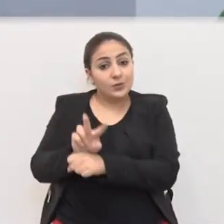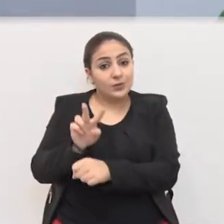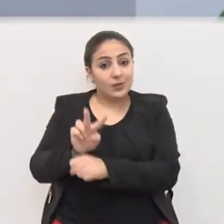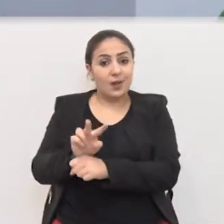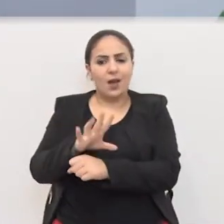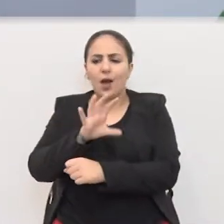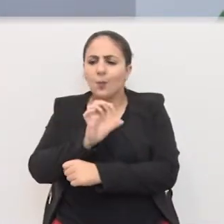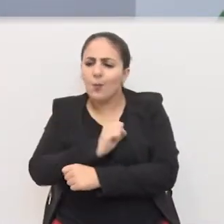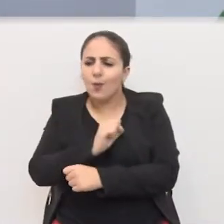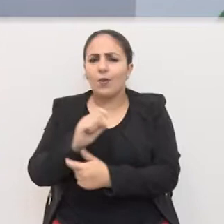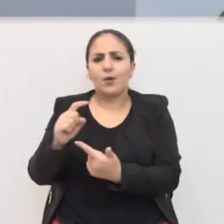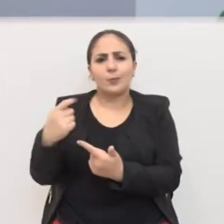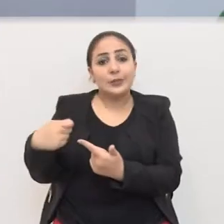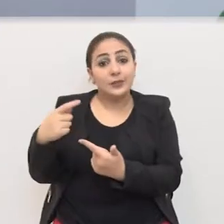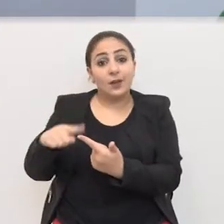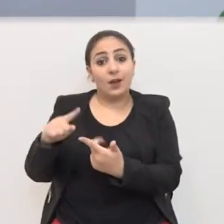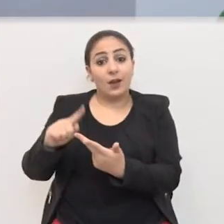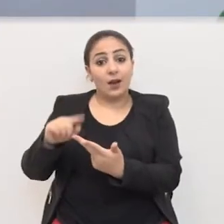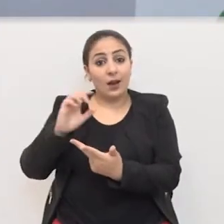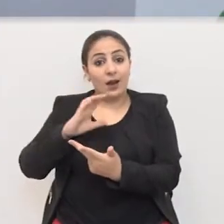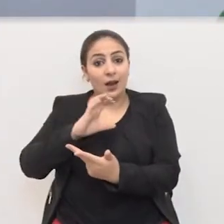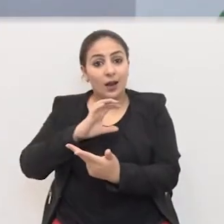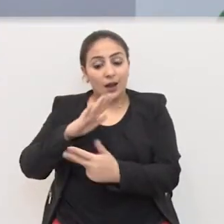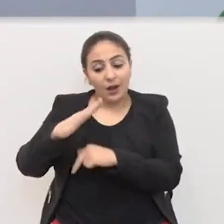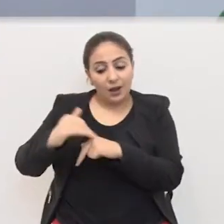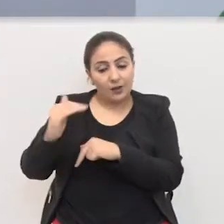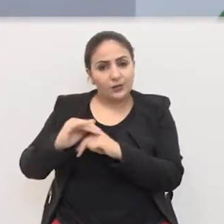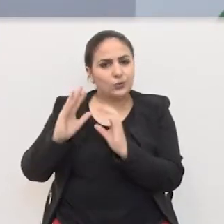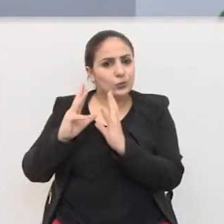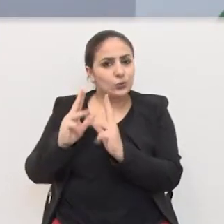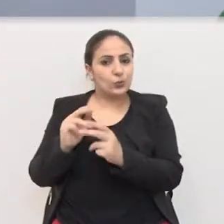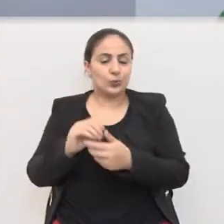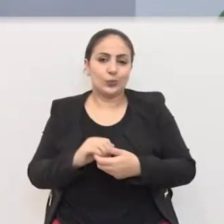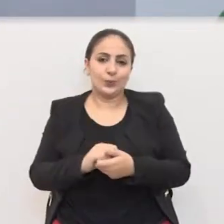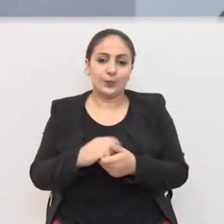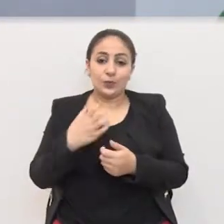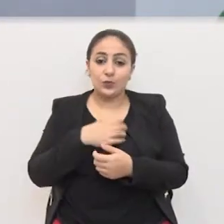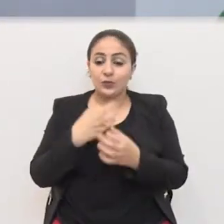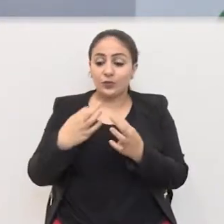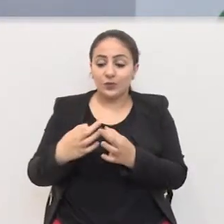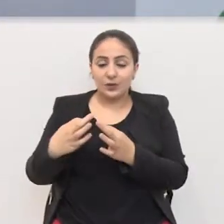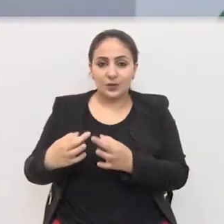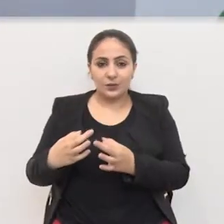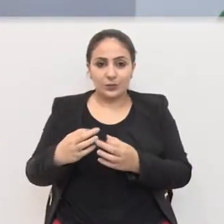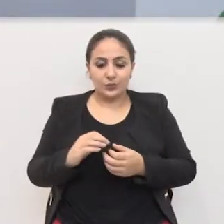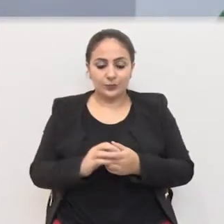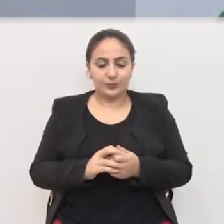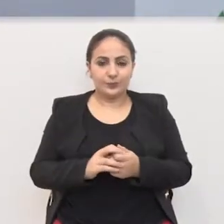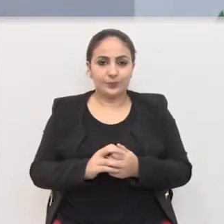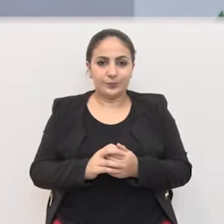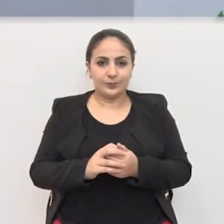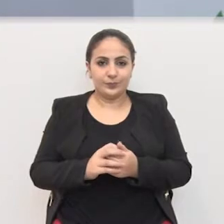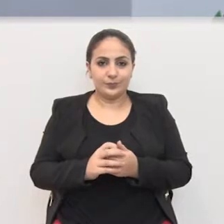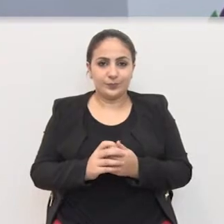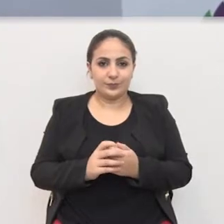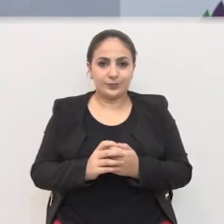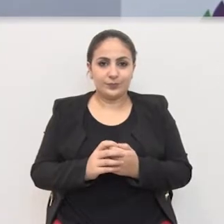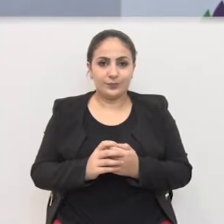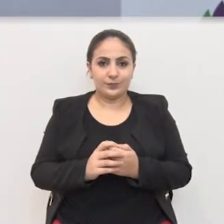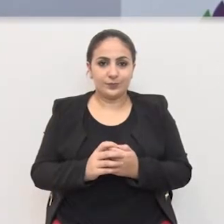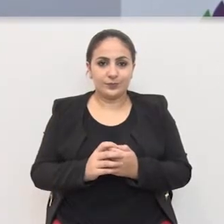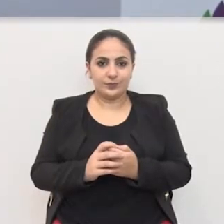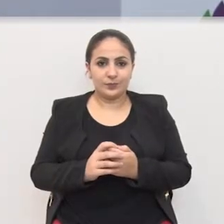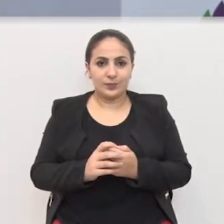de cuidados, amor, carinho e também da forma correta de